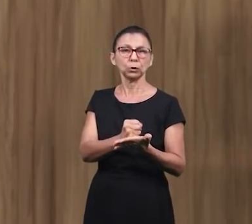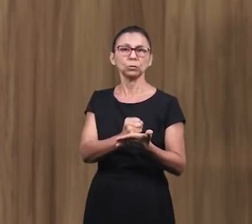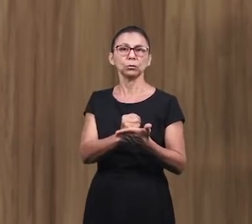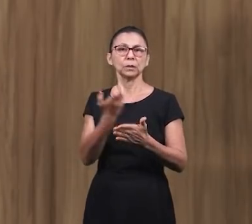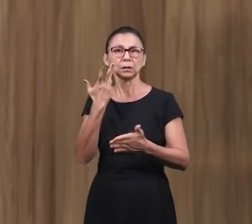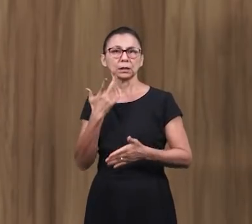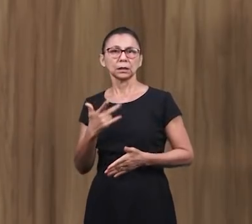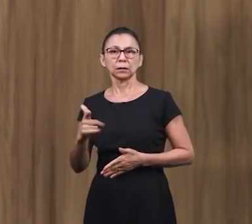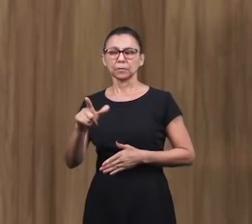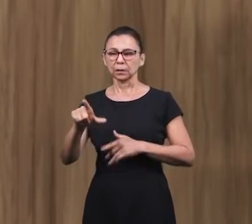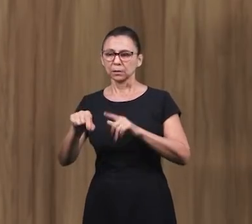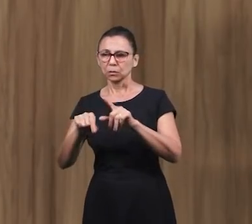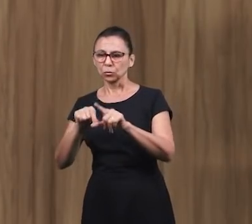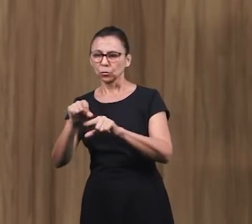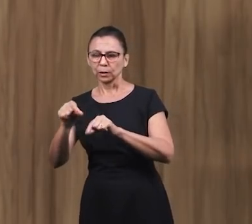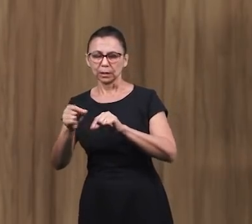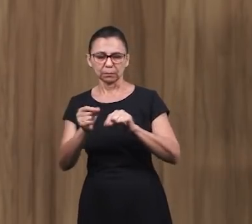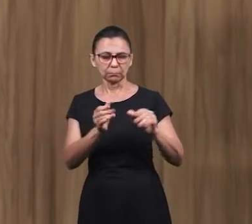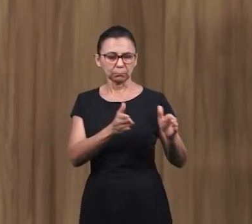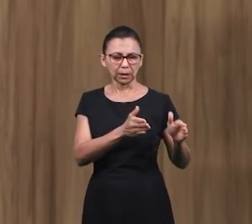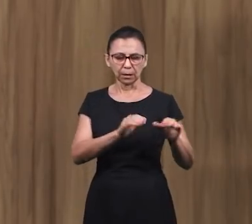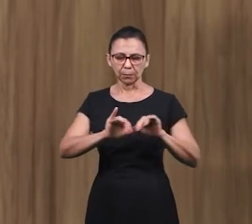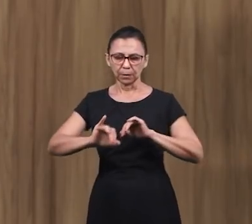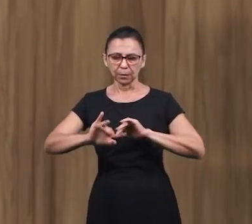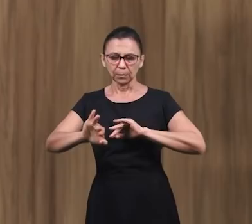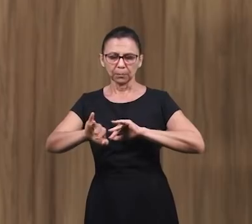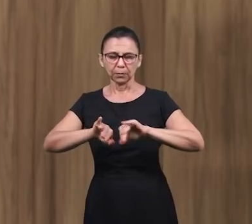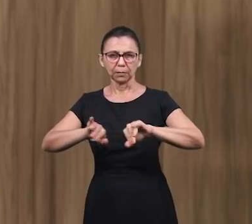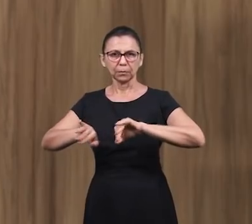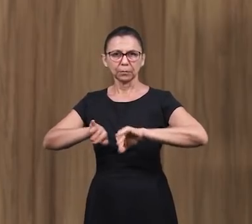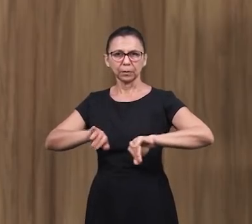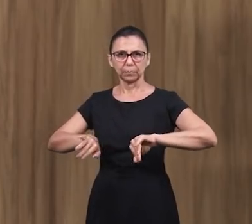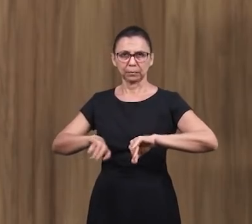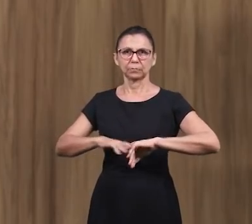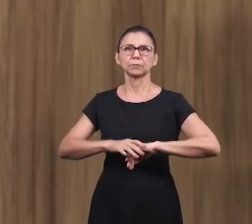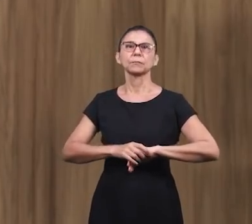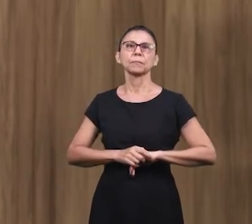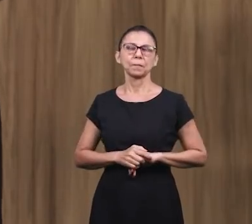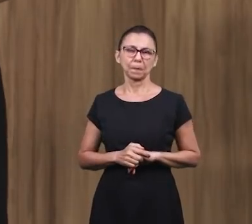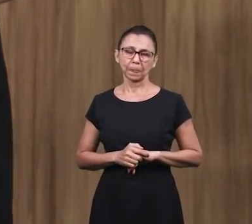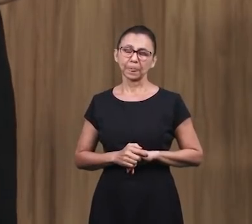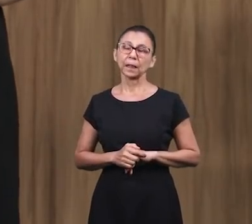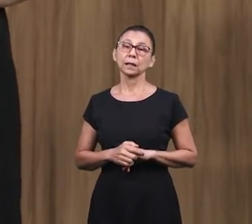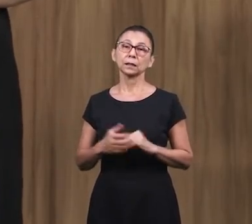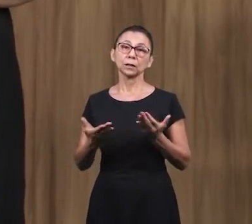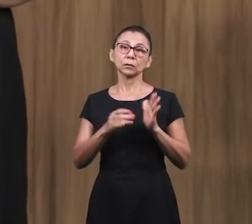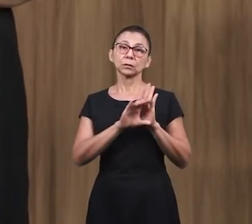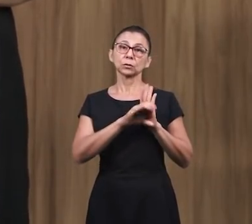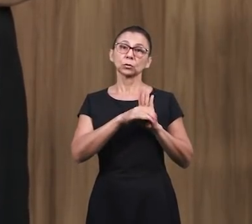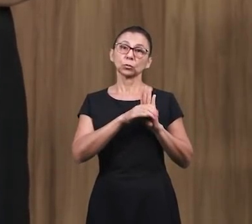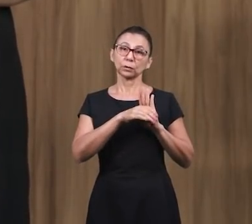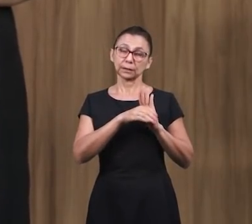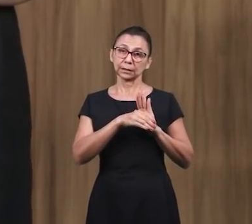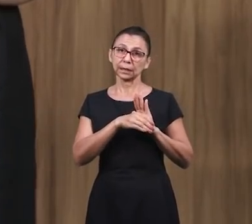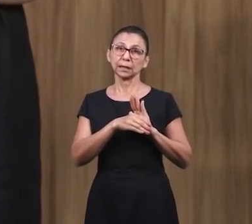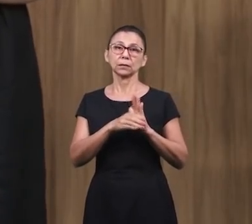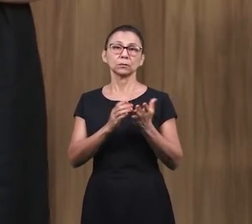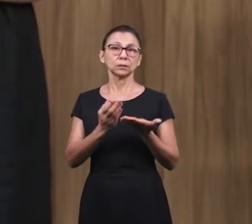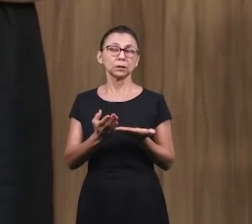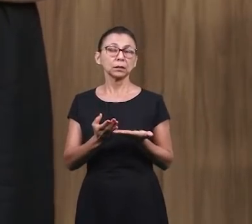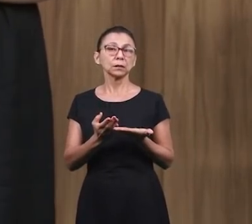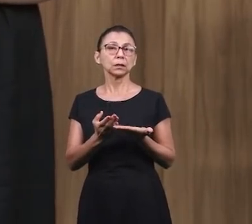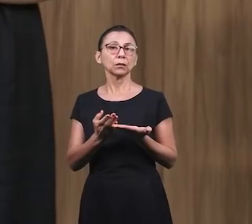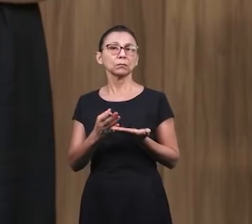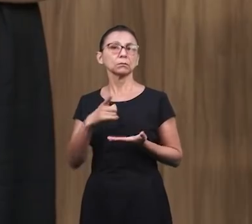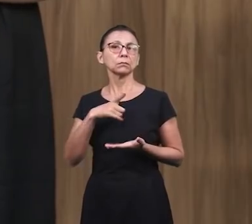seleção, categorização e organização. E estes conceitos estão ligados ao desenvolvimento